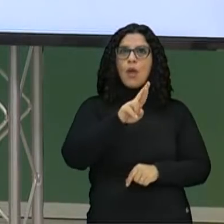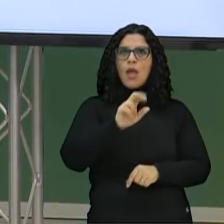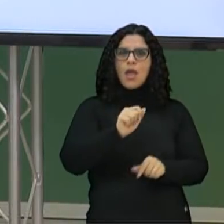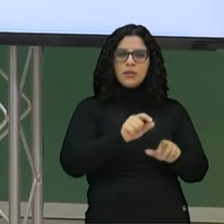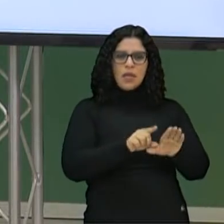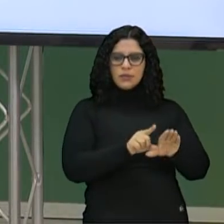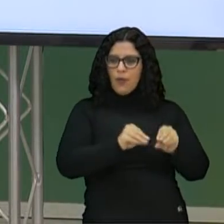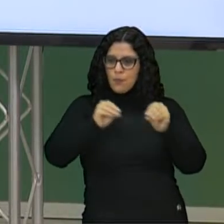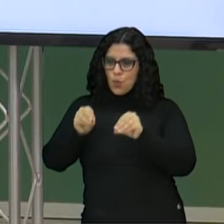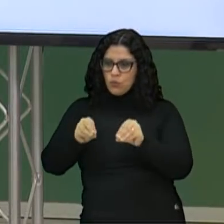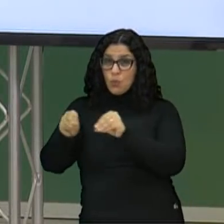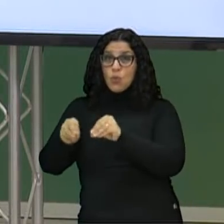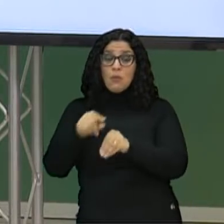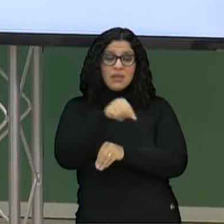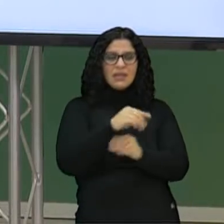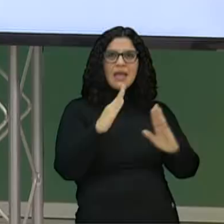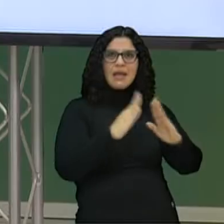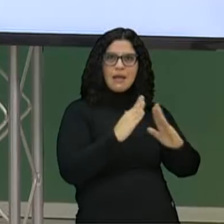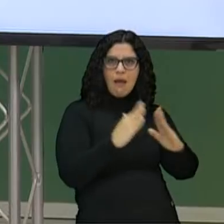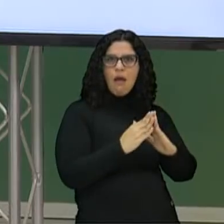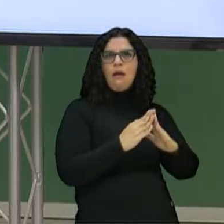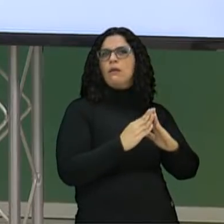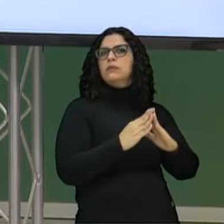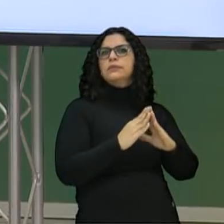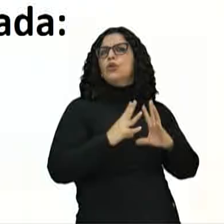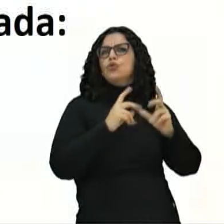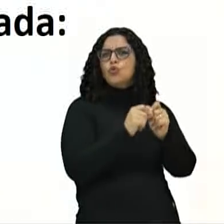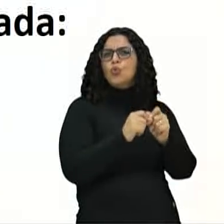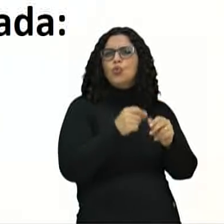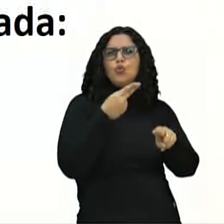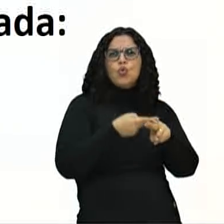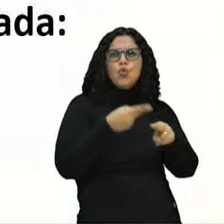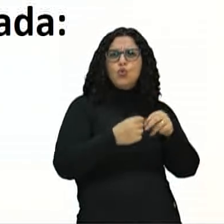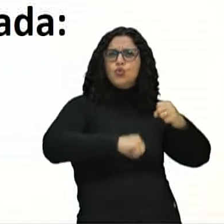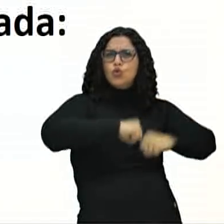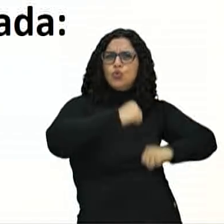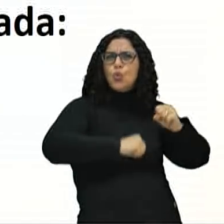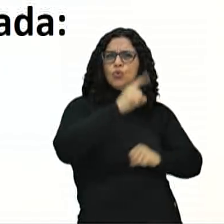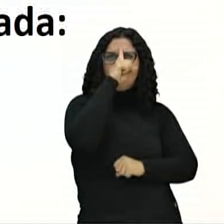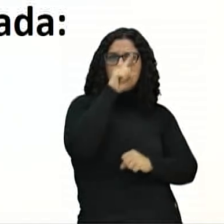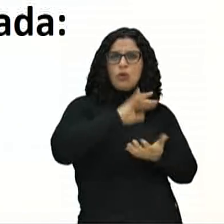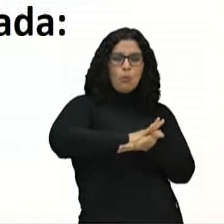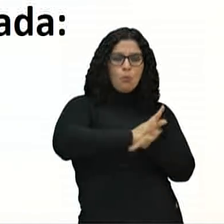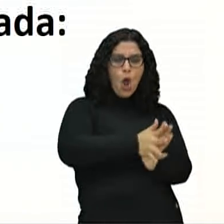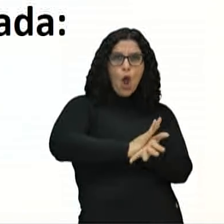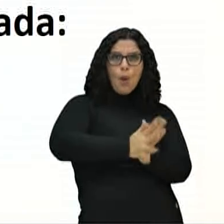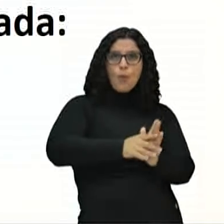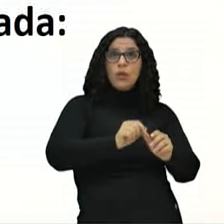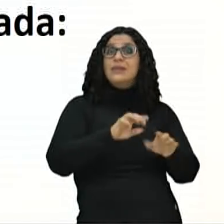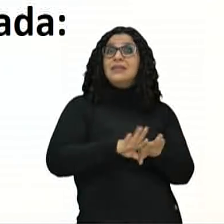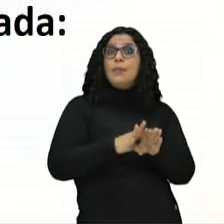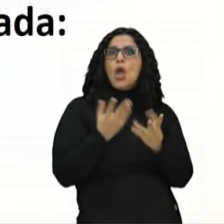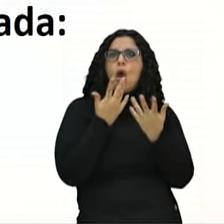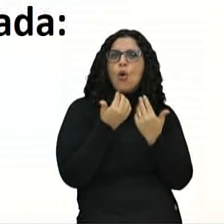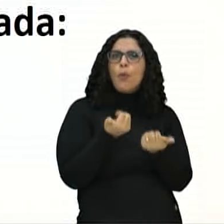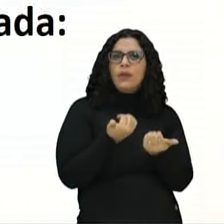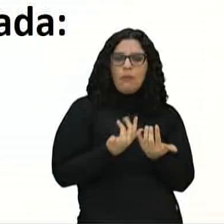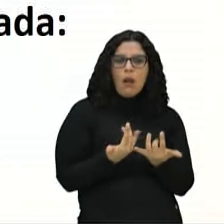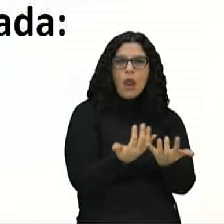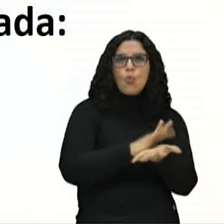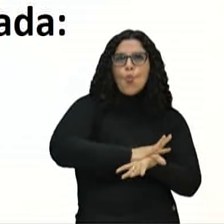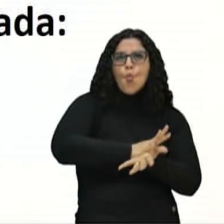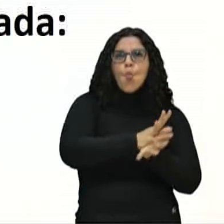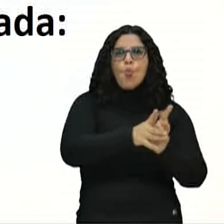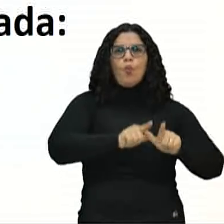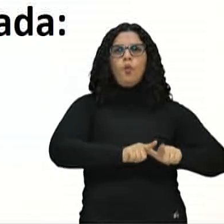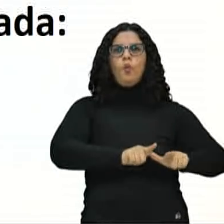mas antes destruíam tudo que pudesse ser útil ao adversário, como fábricas, hospitais e plantações. Destrói